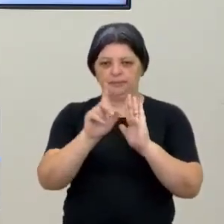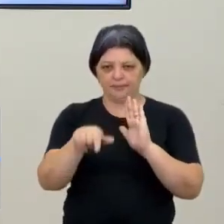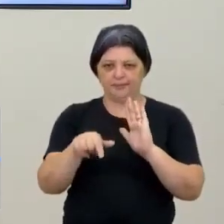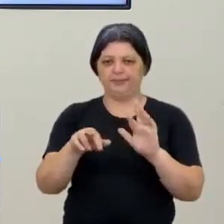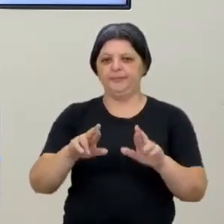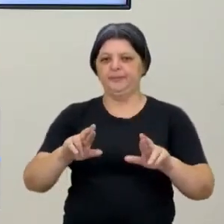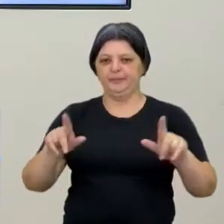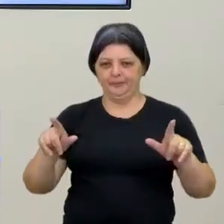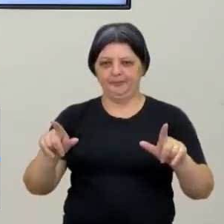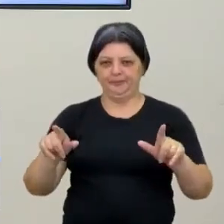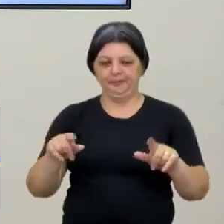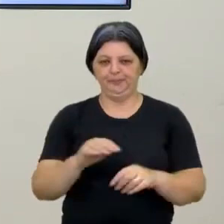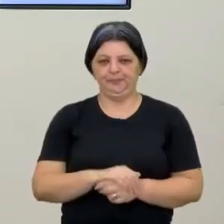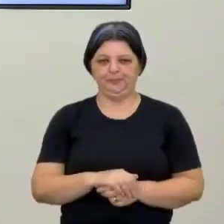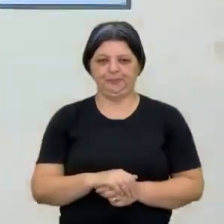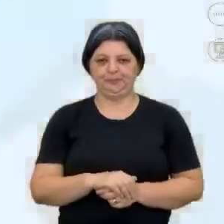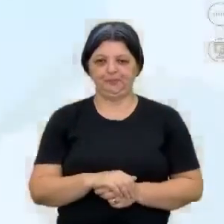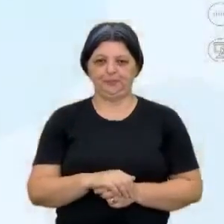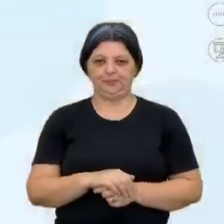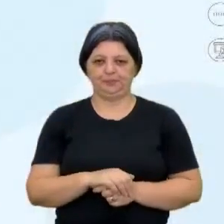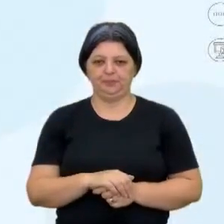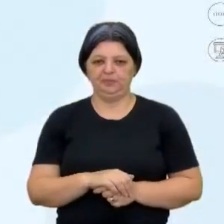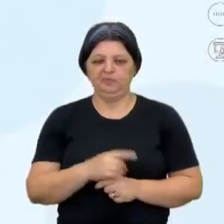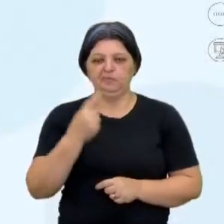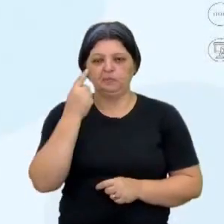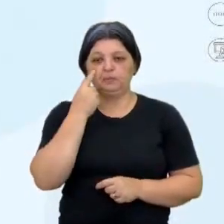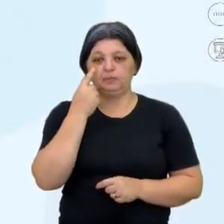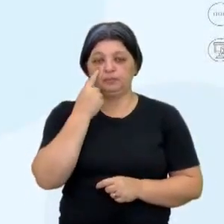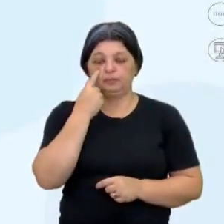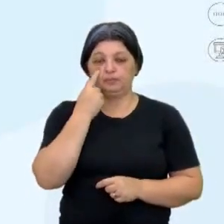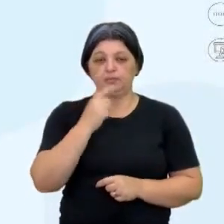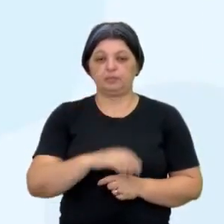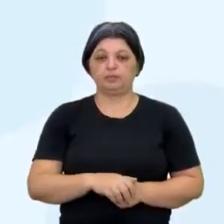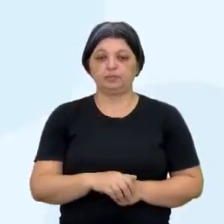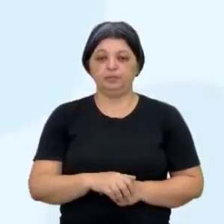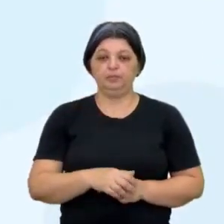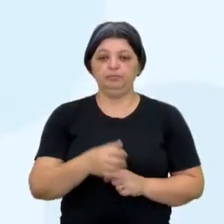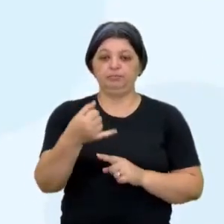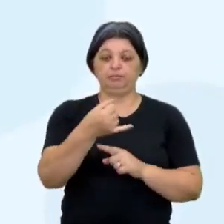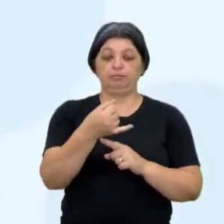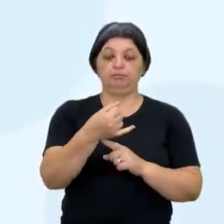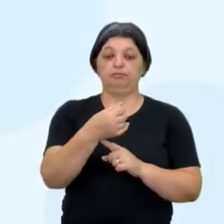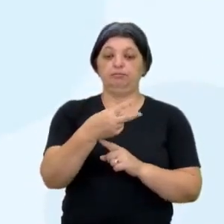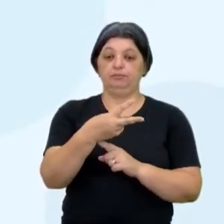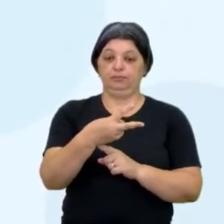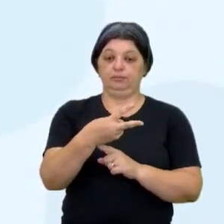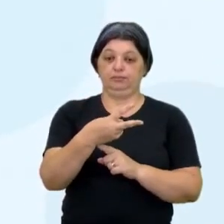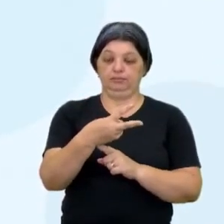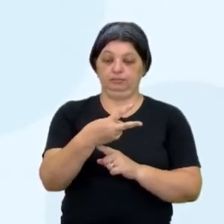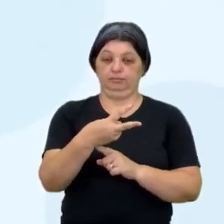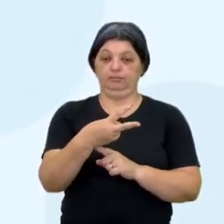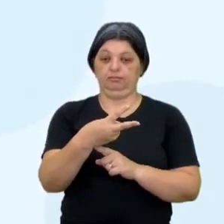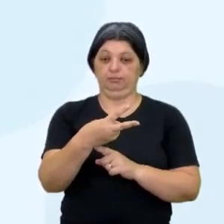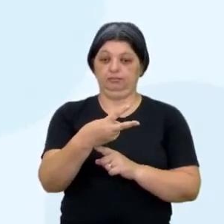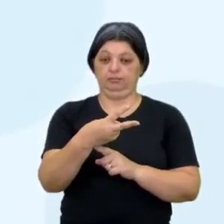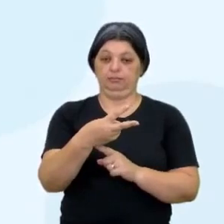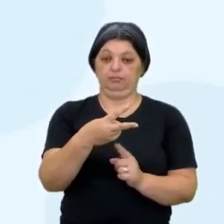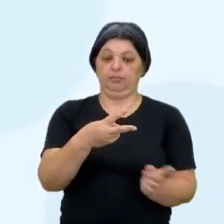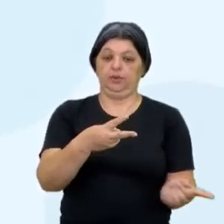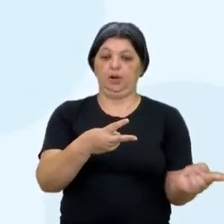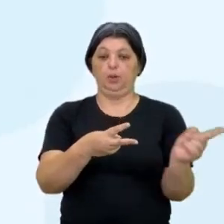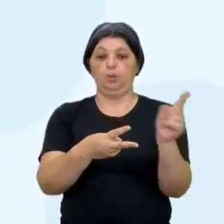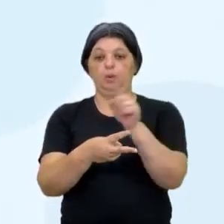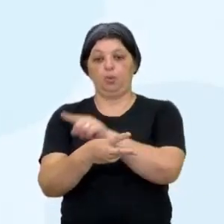beleza? Vamos lá, continuando, ó. Repare aqui, o menos 2 que está multiplicando, eu quero que ele vá para o outro lado,